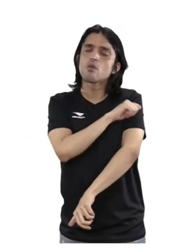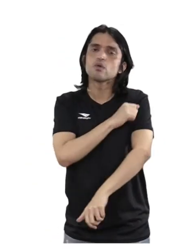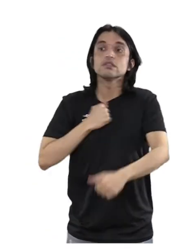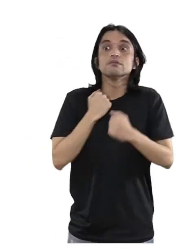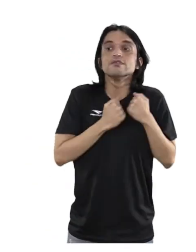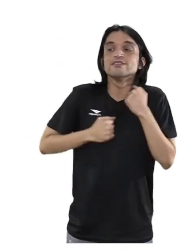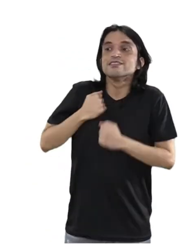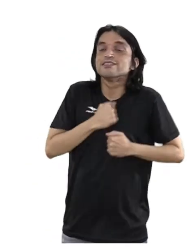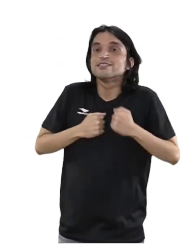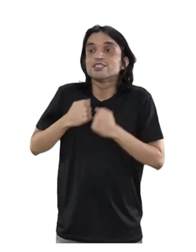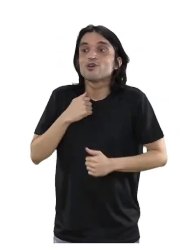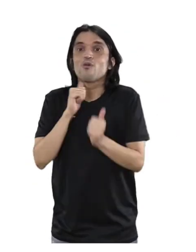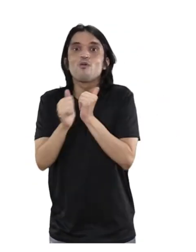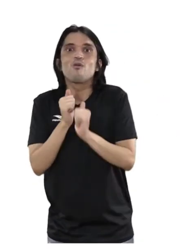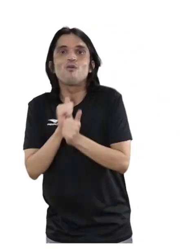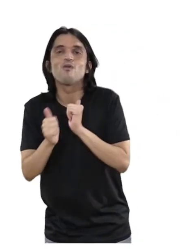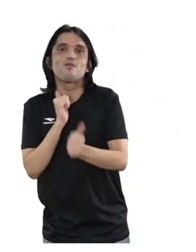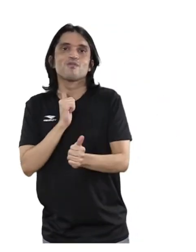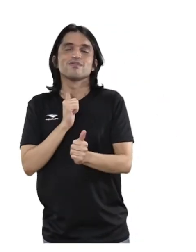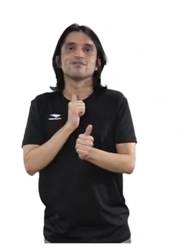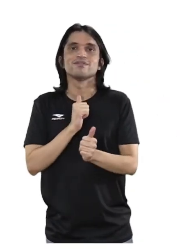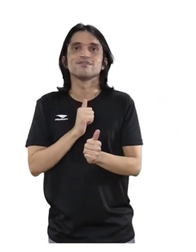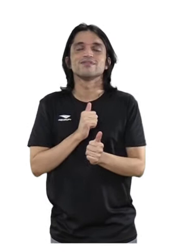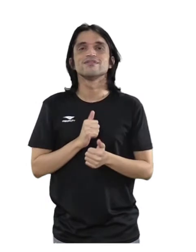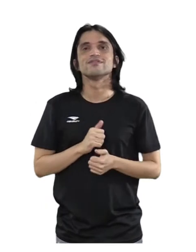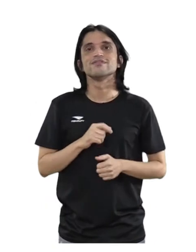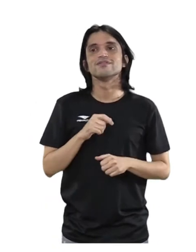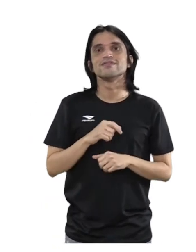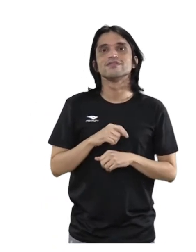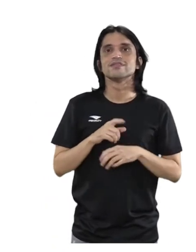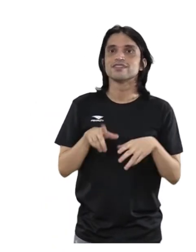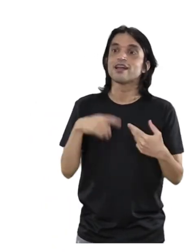campeonato. Eu tenho um núcleo aí, que são alunos.